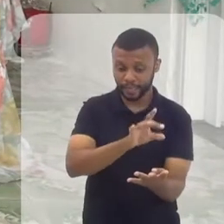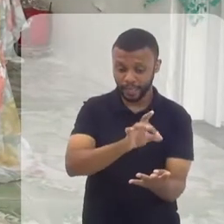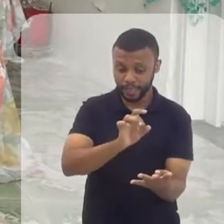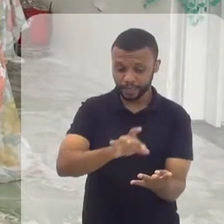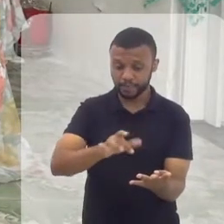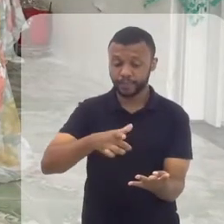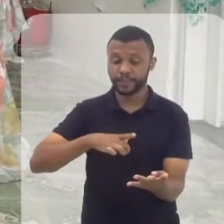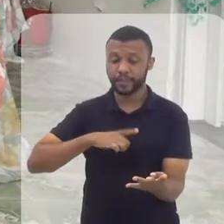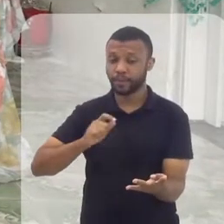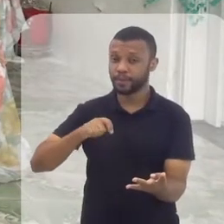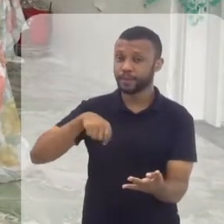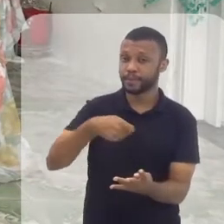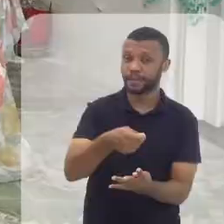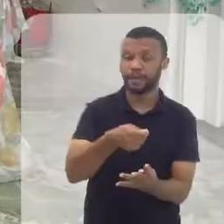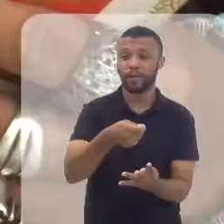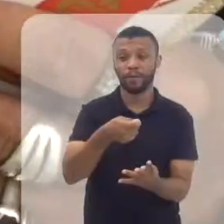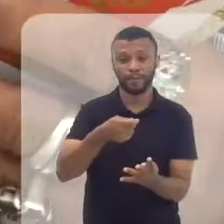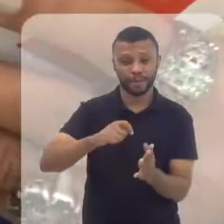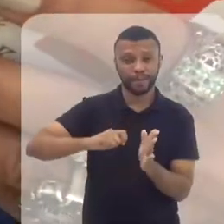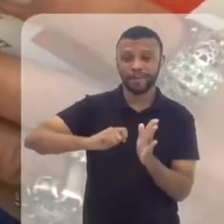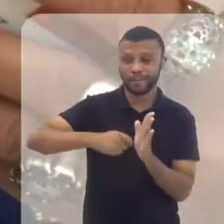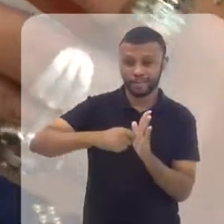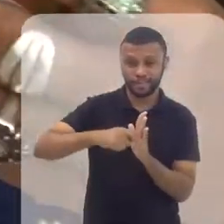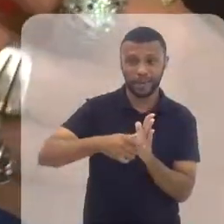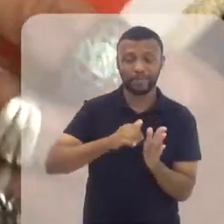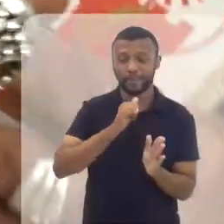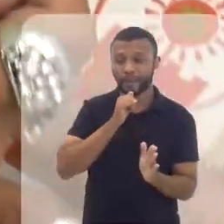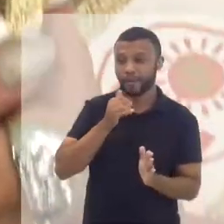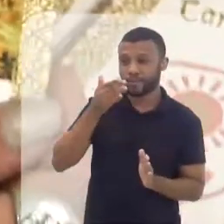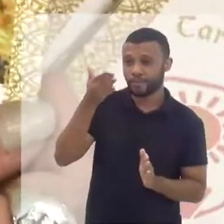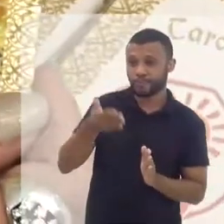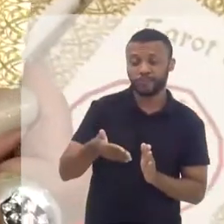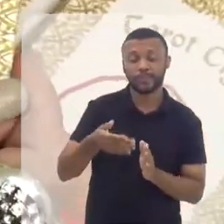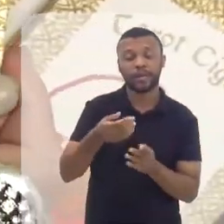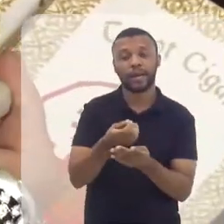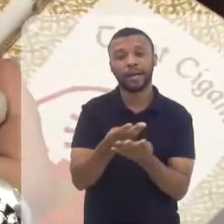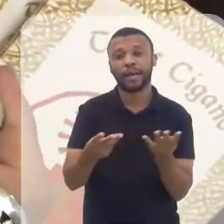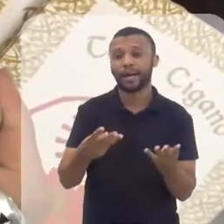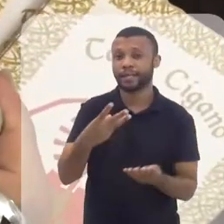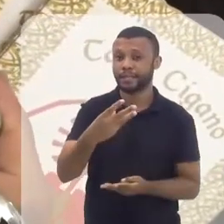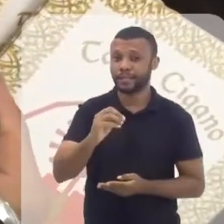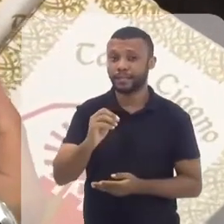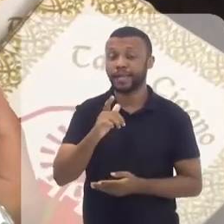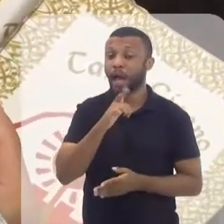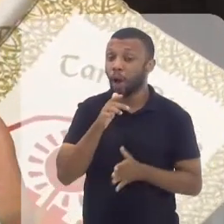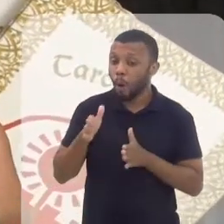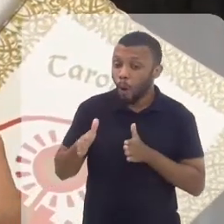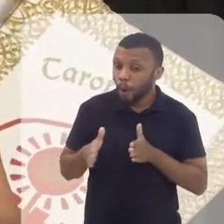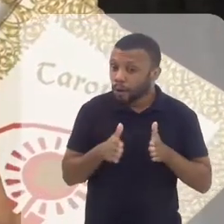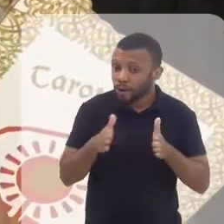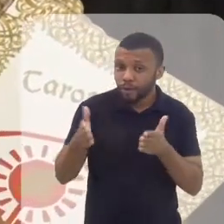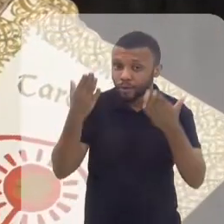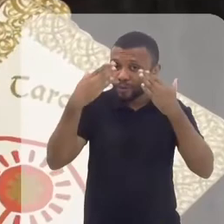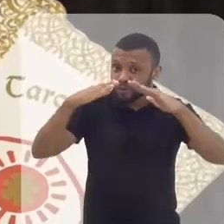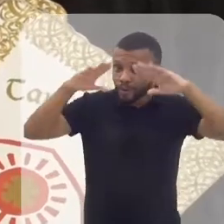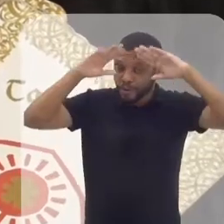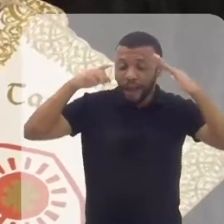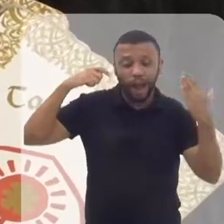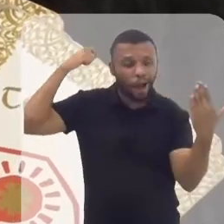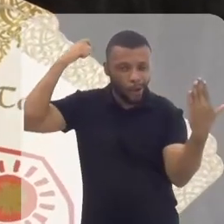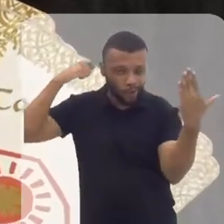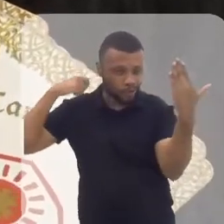uma palavra-chave, né? Por exemplo, não por acaso, o que está na minha frente, a carta 30, os rios Oxum,